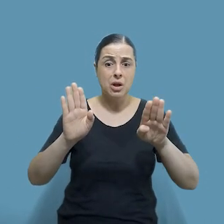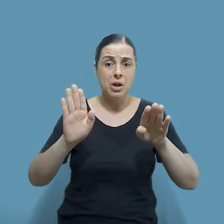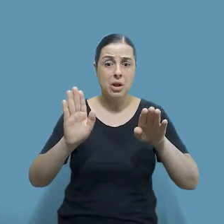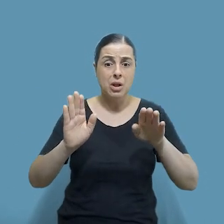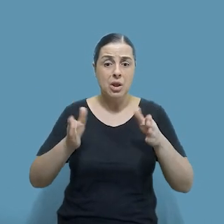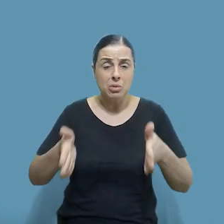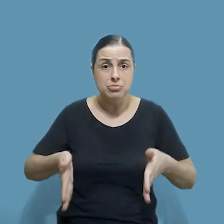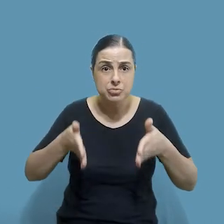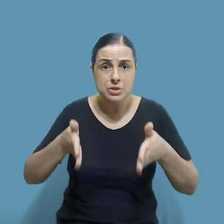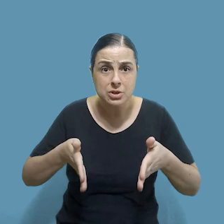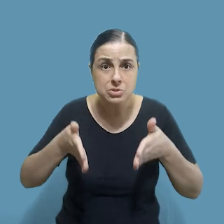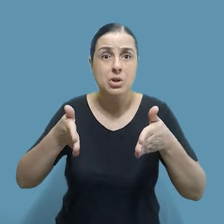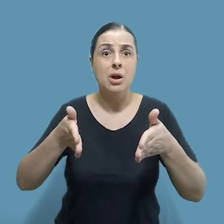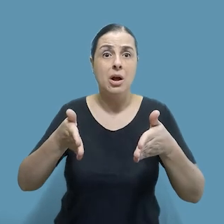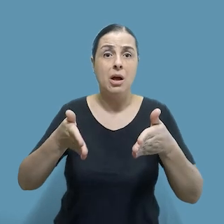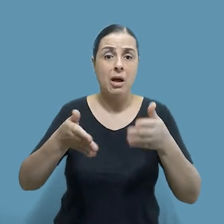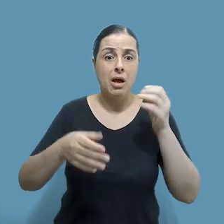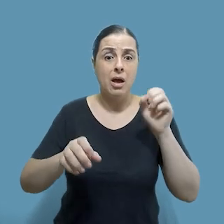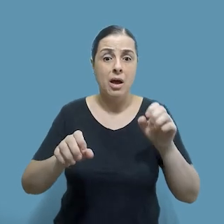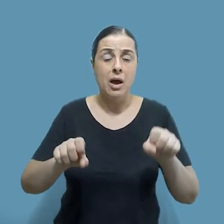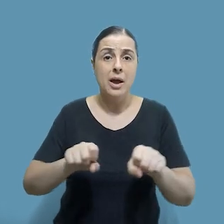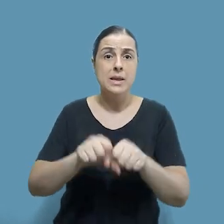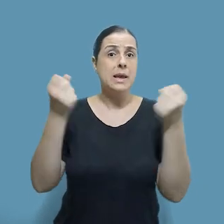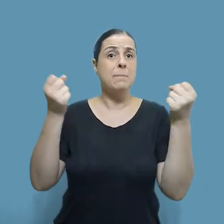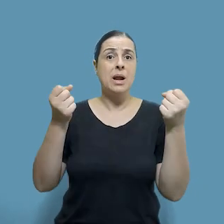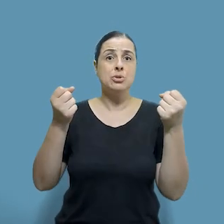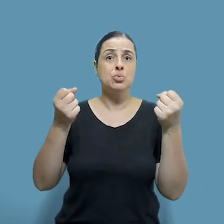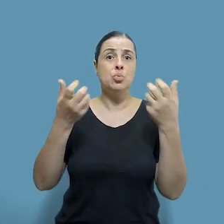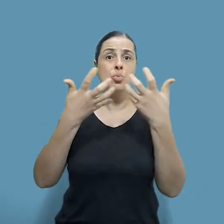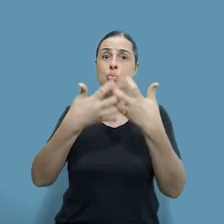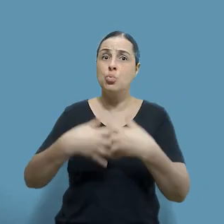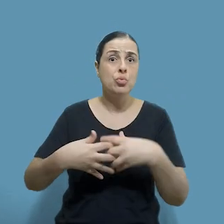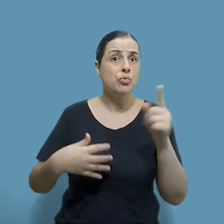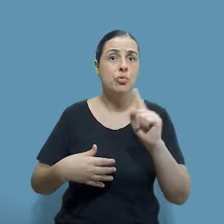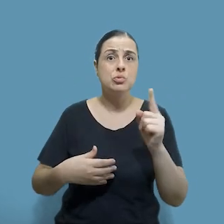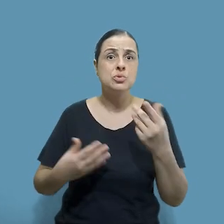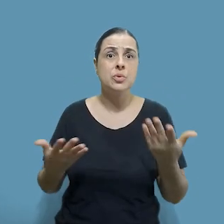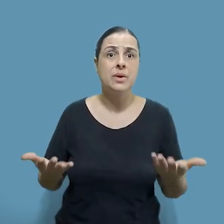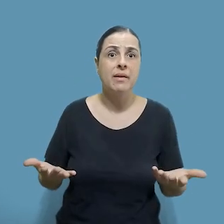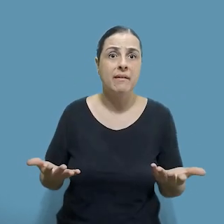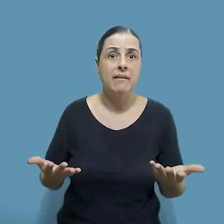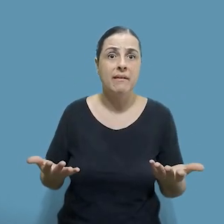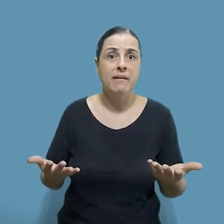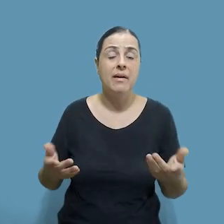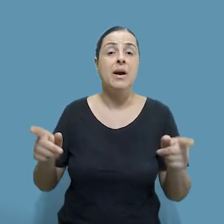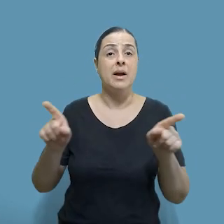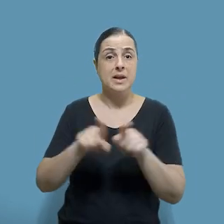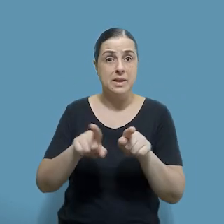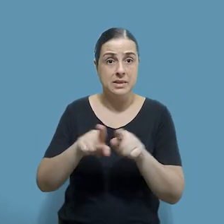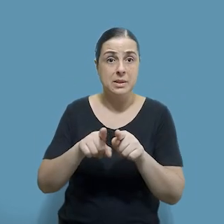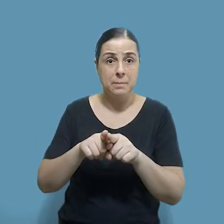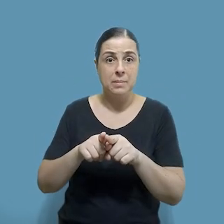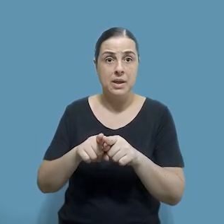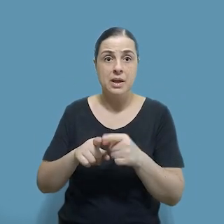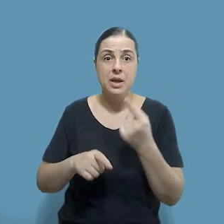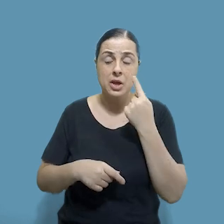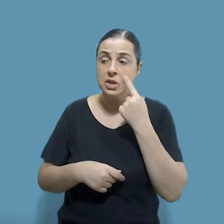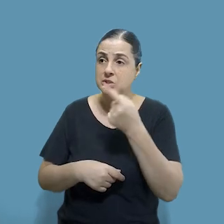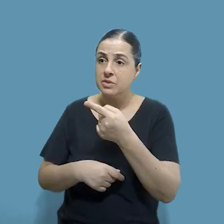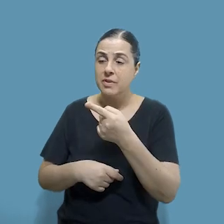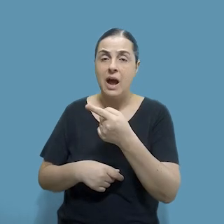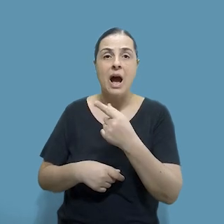chama Highline. E aí eu ia com essa minha amiga, dei um Google, tal, tem elevador na rua tal, na rua tal, na rua